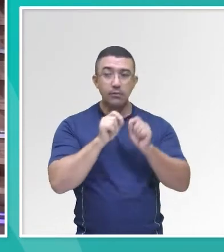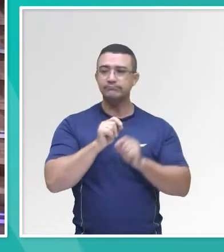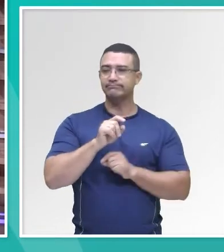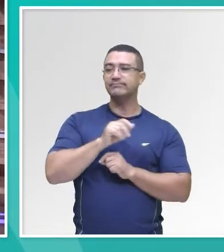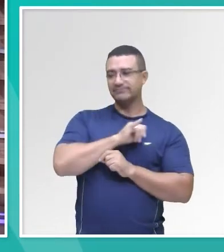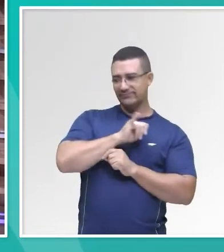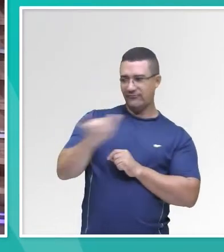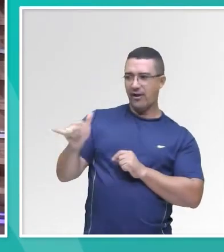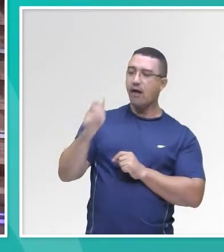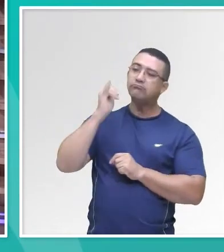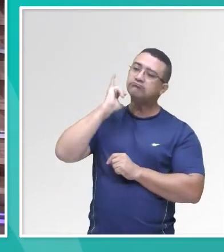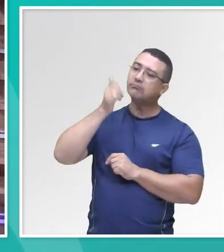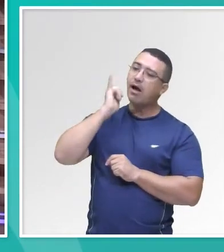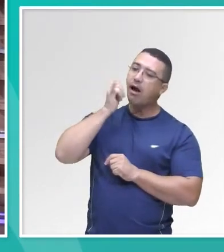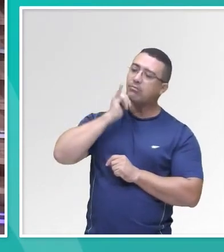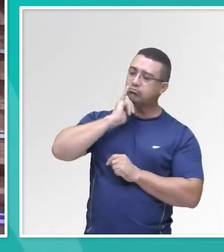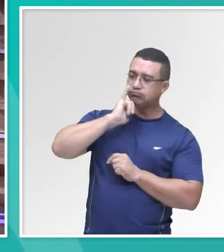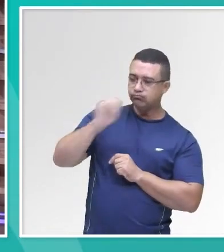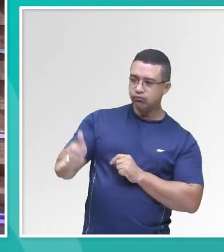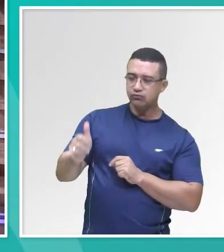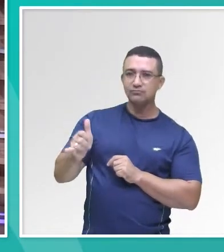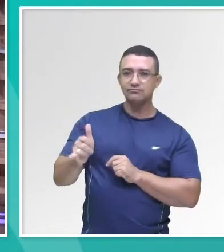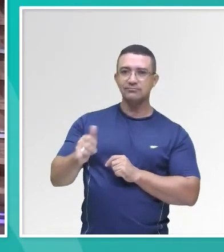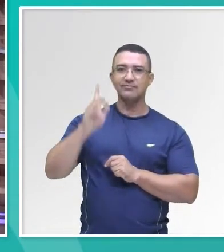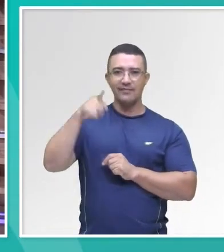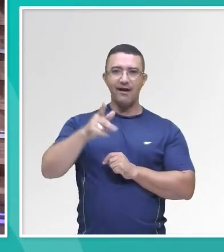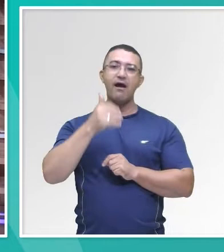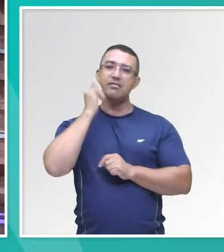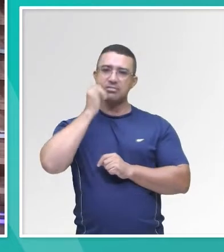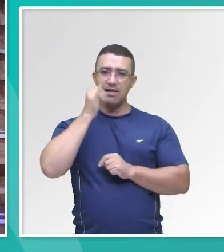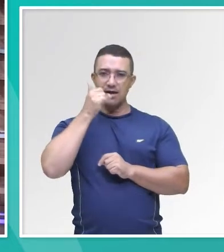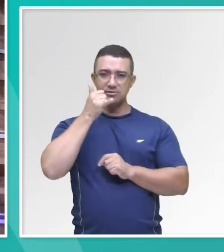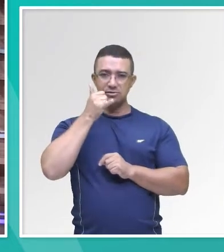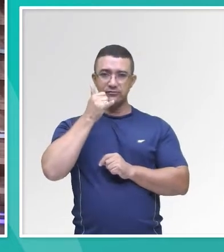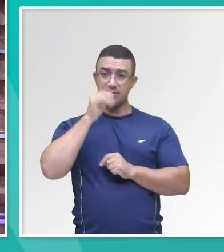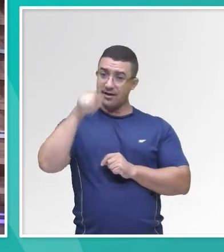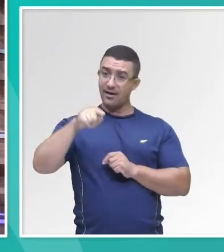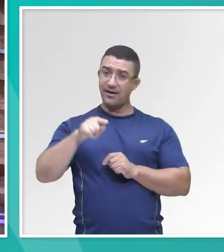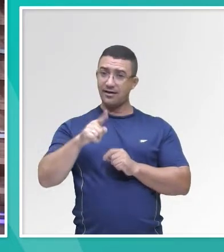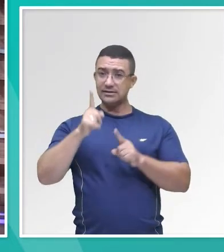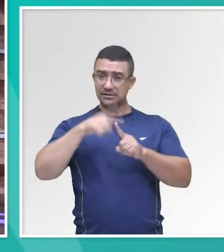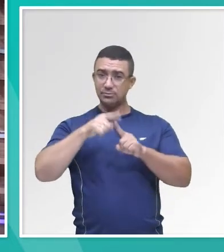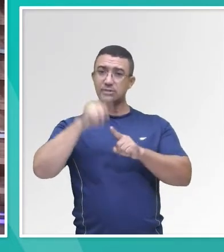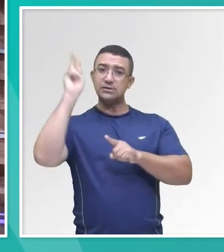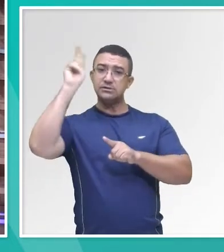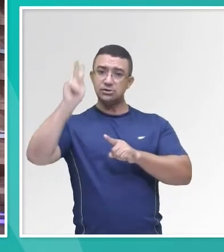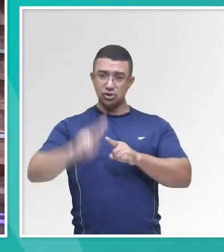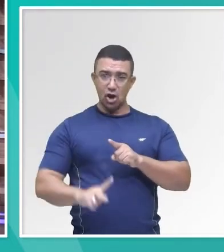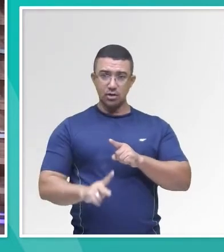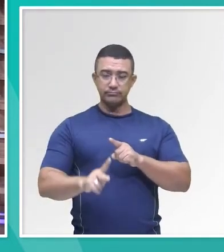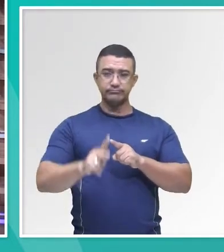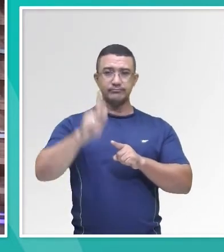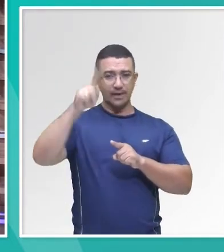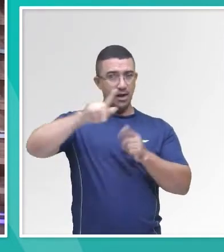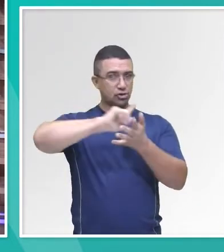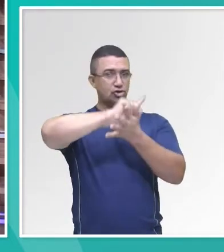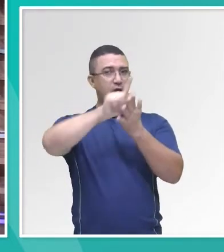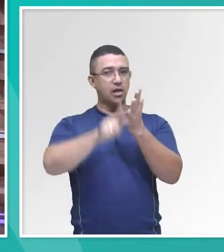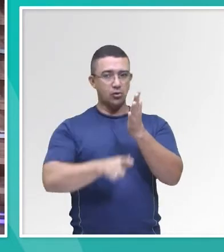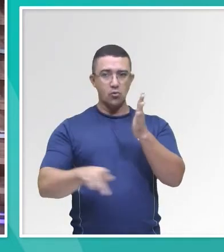história, contar essa história. Então, uma narrativa, o romance é um gênero narrativo, né? Ele